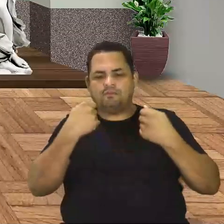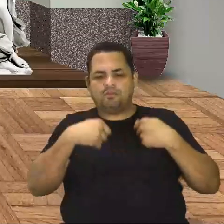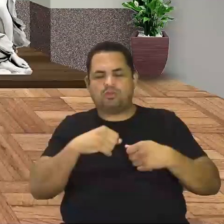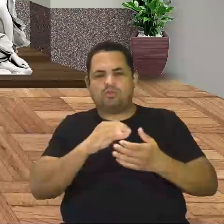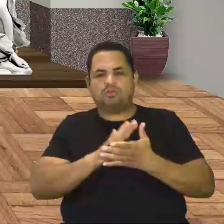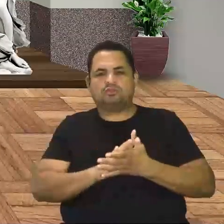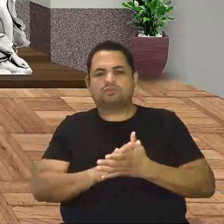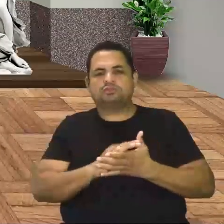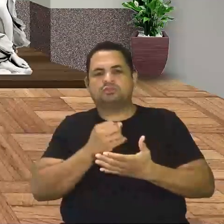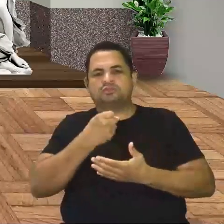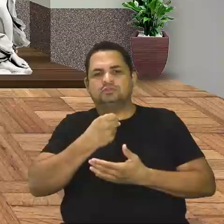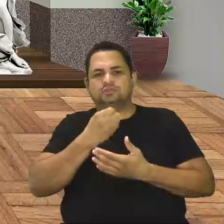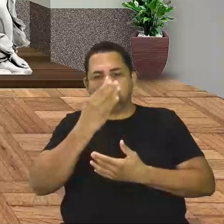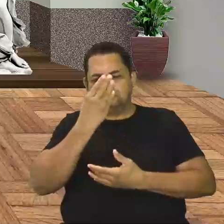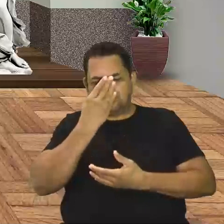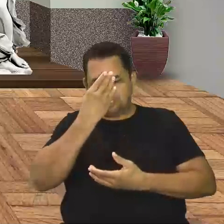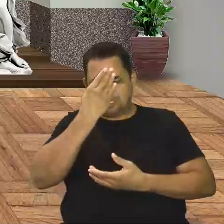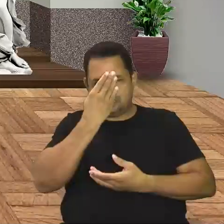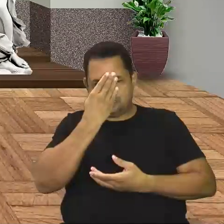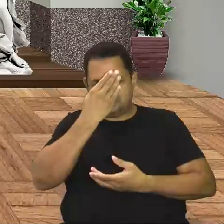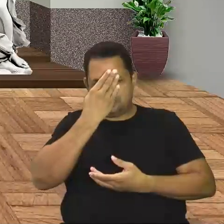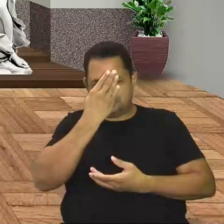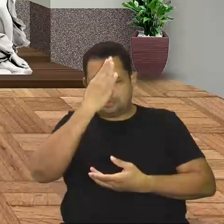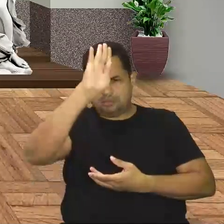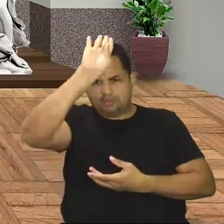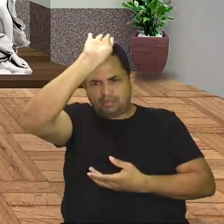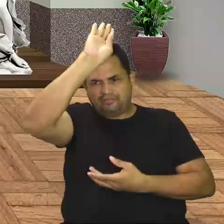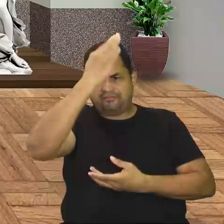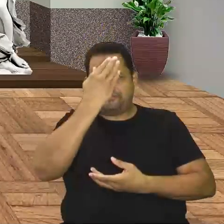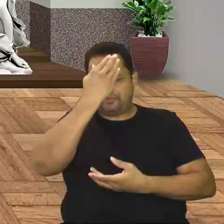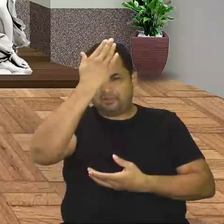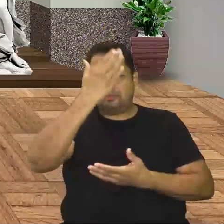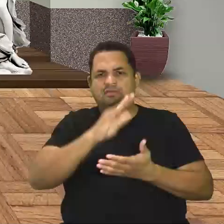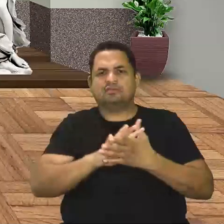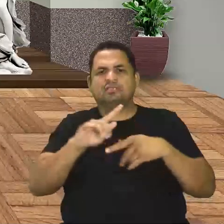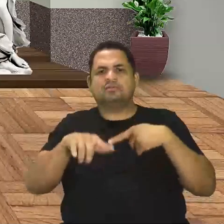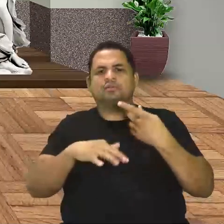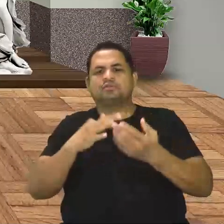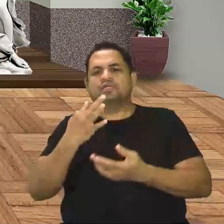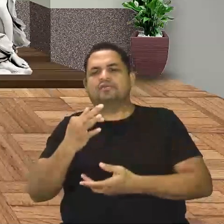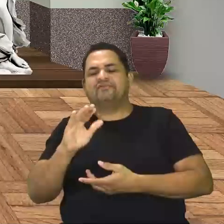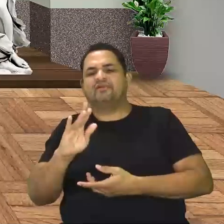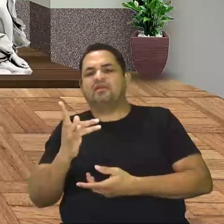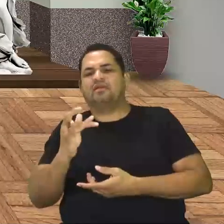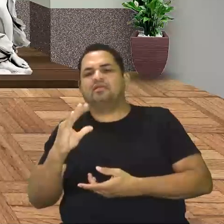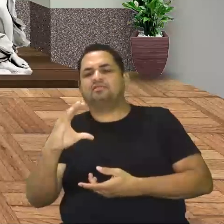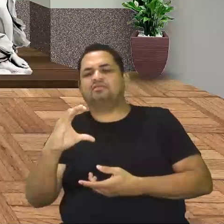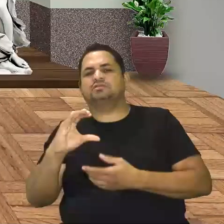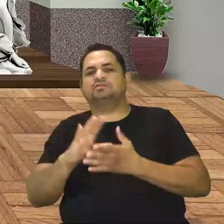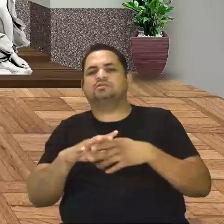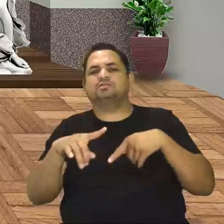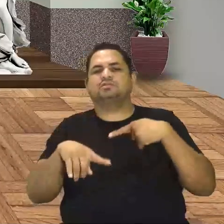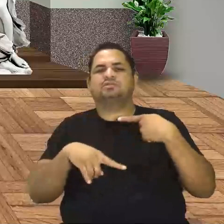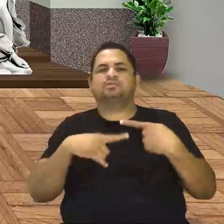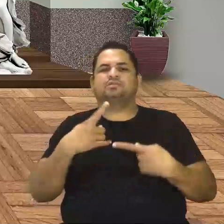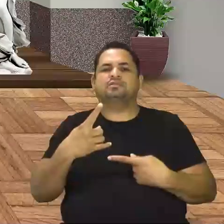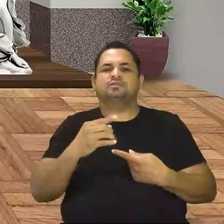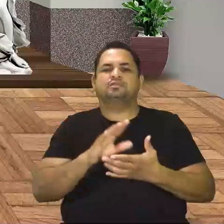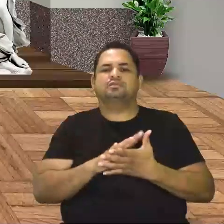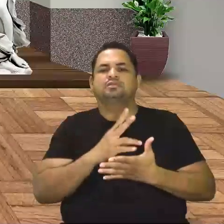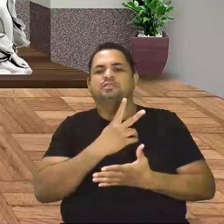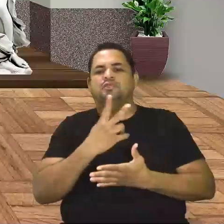Itamar Franco, a sucessão de Itamar Franco, que veio o Fernando Henrique Cardoso, depois do Fernando Henrique Cardoso passar por